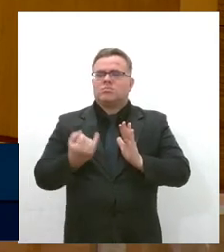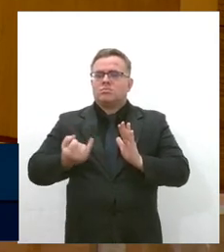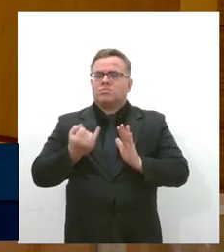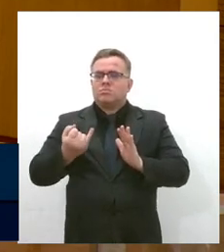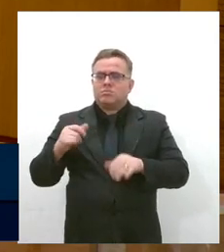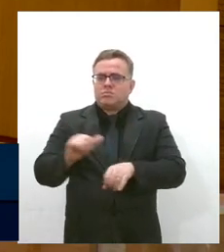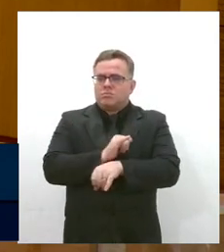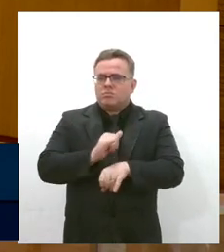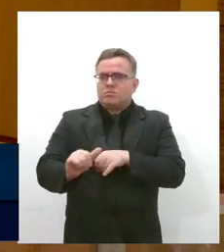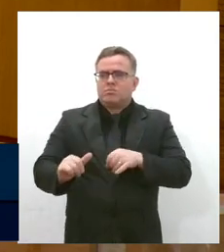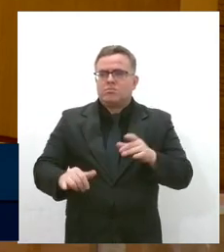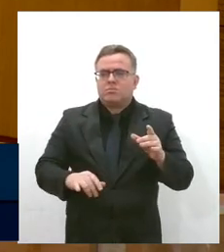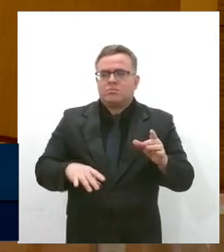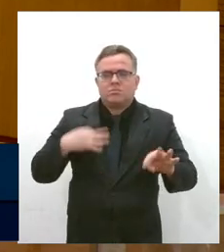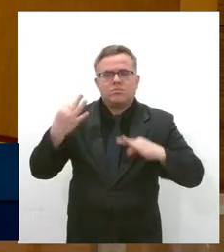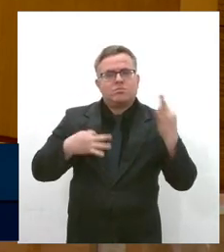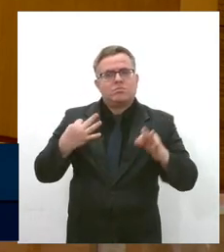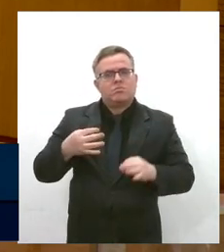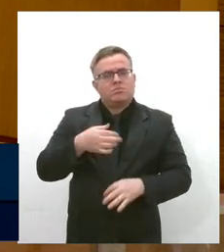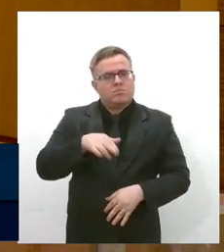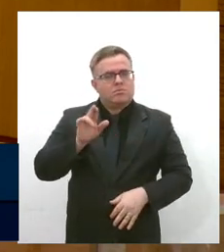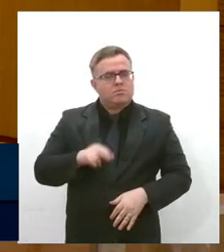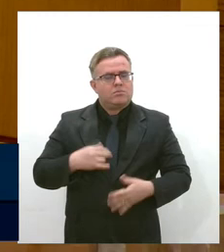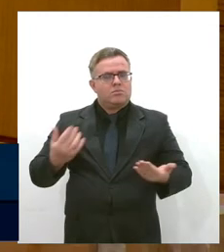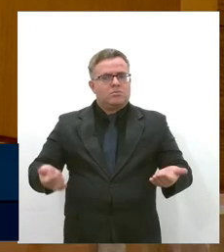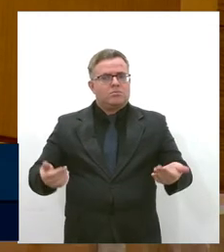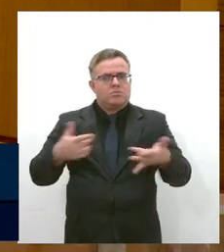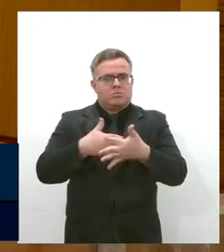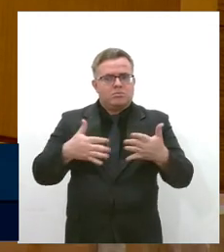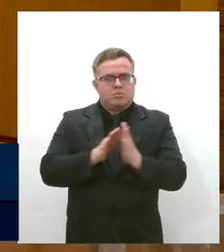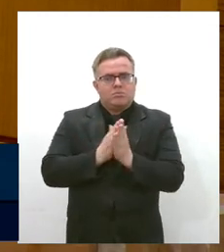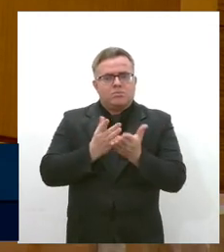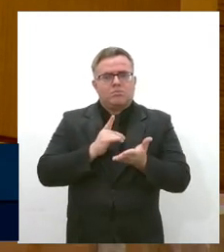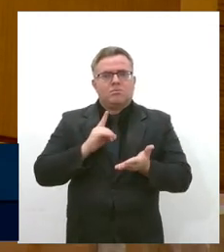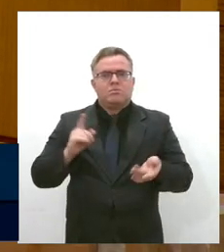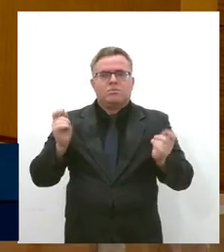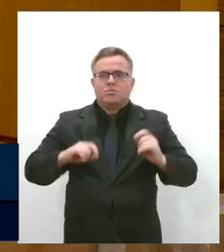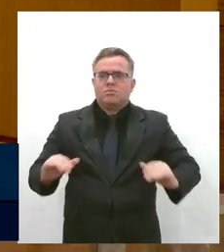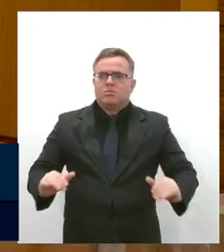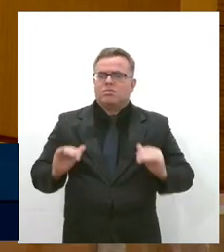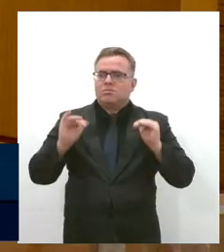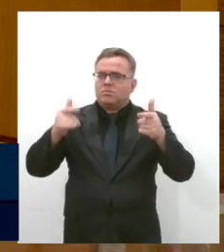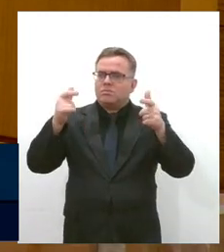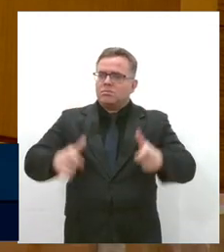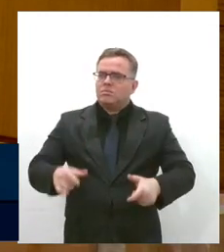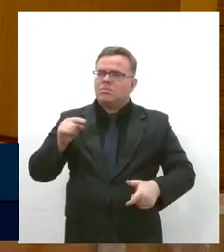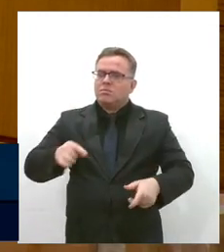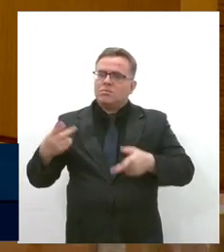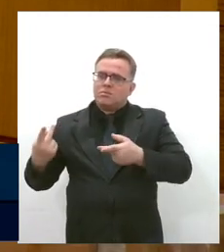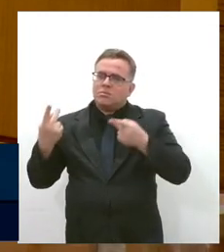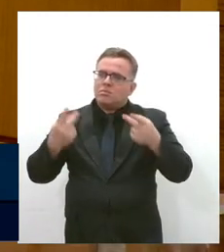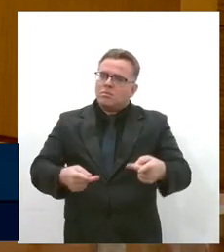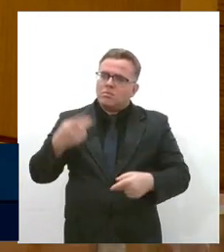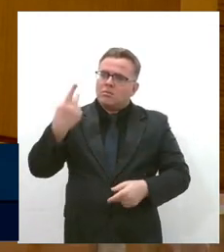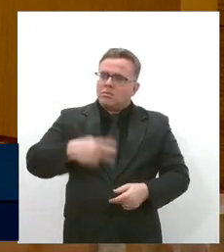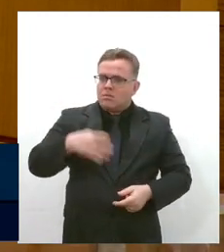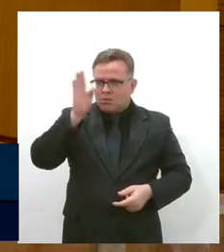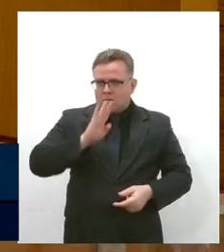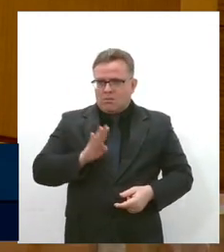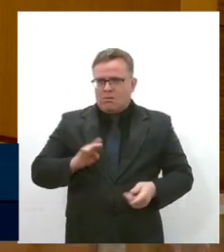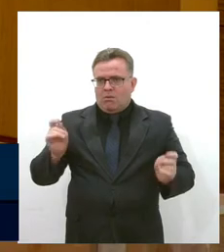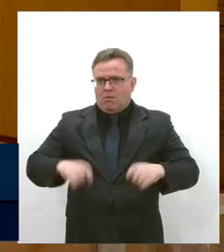O projeto Cidade Bíblica elevará o nosso Estado a um patamar de um dos locais mais visitados no Brasil por turistas de todo o mundo. Cumprimentando,